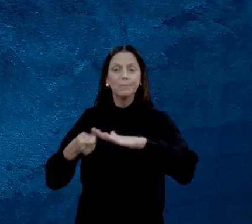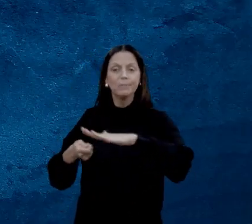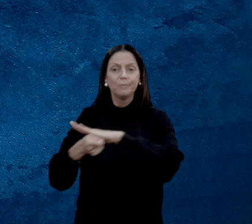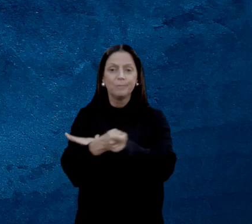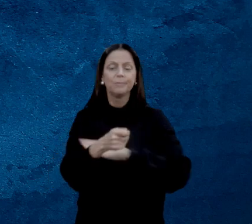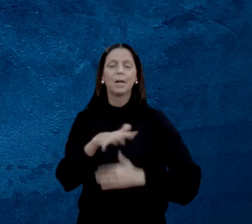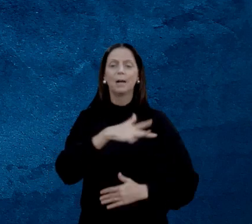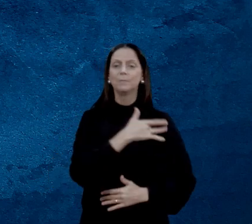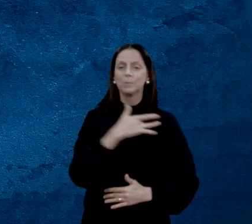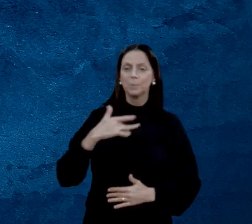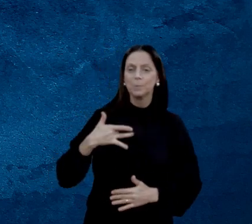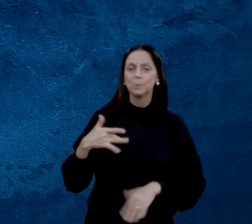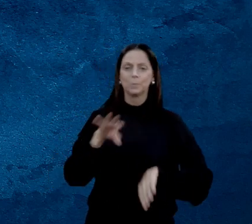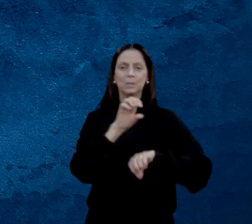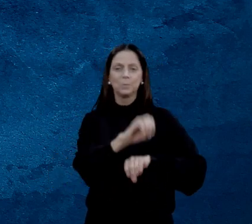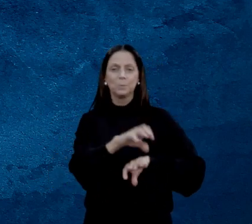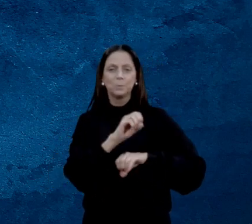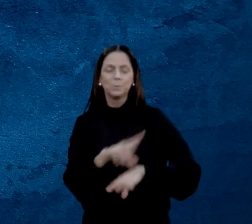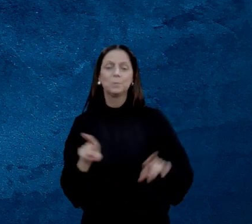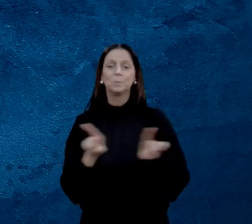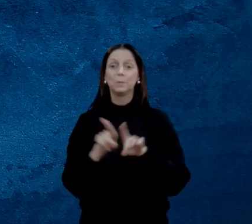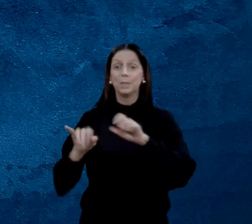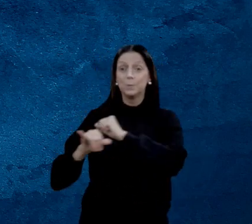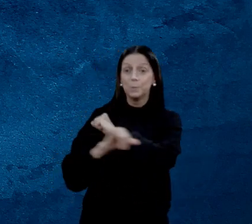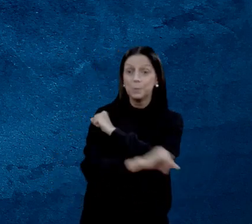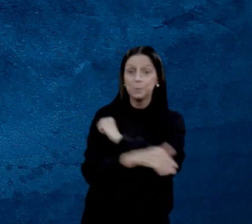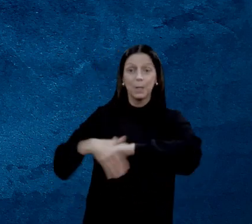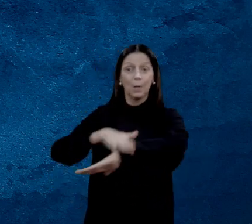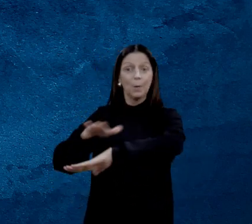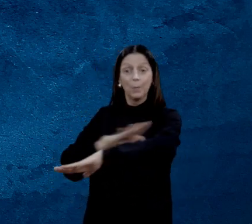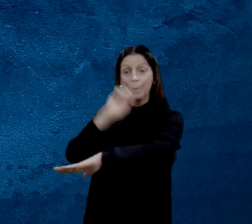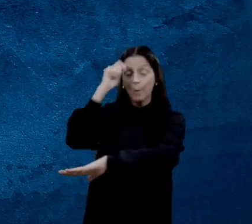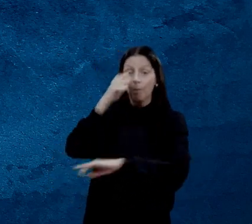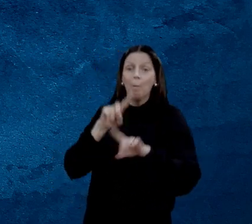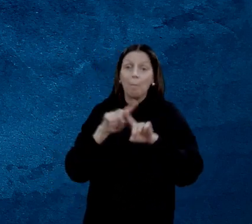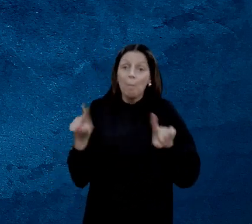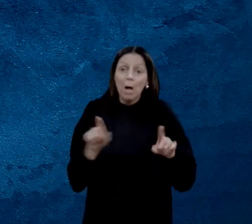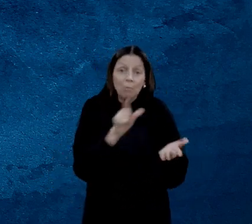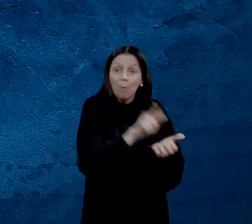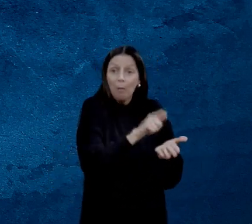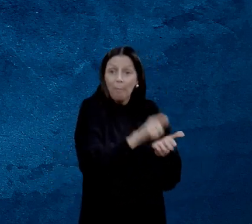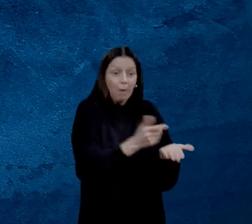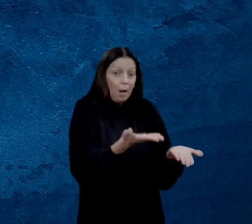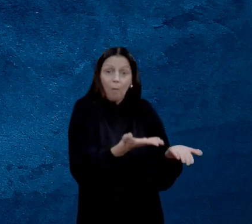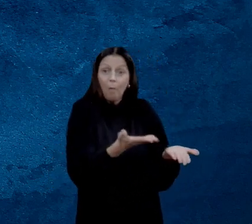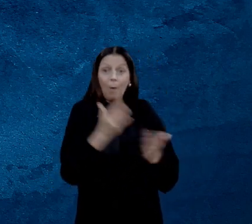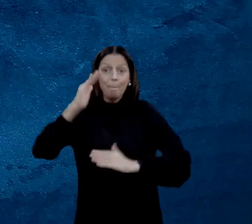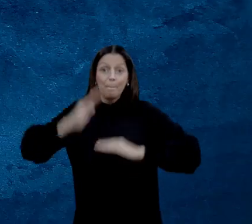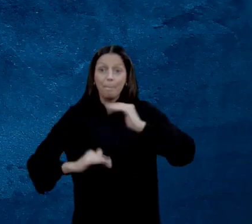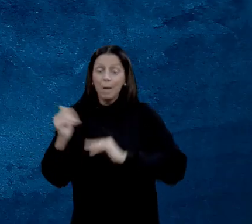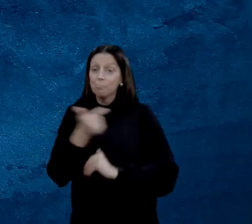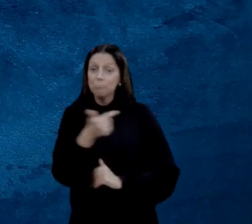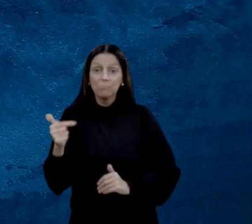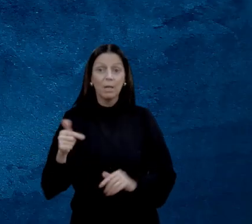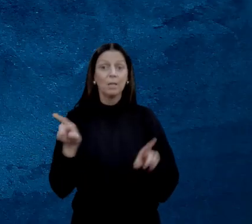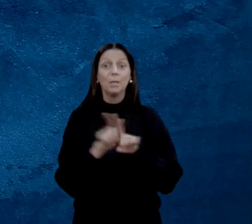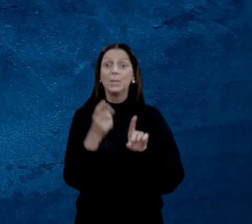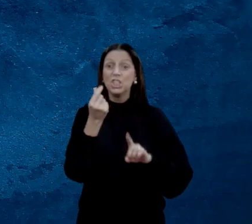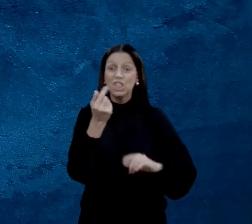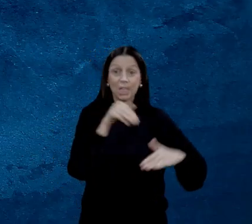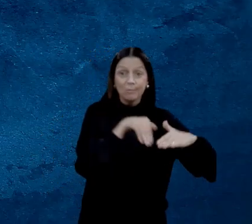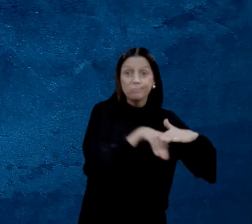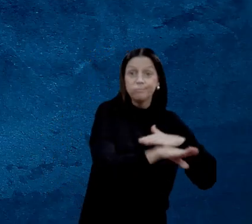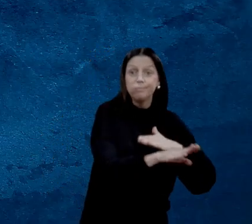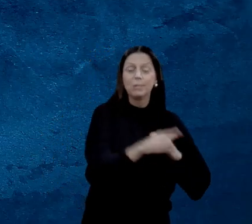da saúde, na educação, na área de infraestrutura, pavimentação, e as coisas não saem do papel. Tem emendas parlamentares por recursos em caixa, inclusive, parada